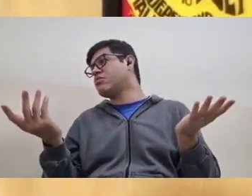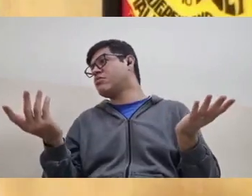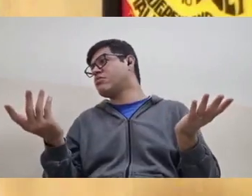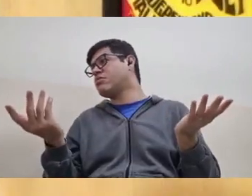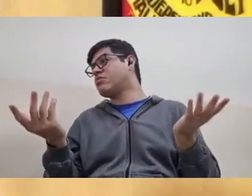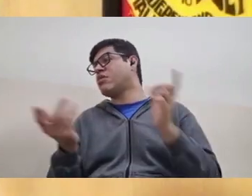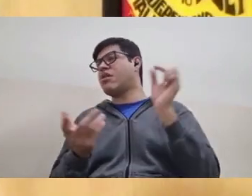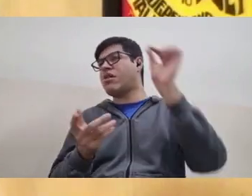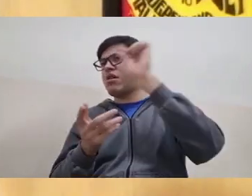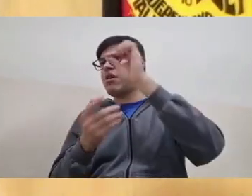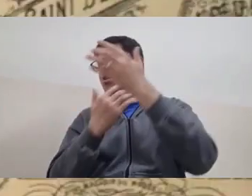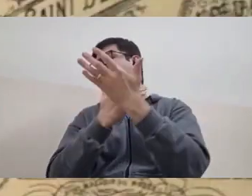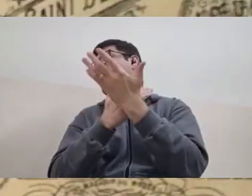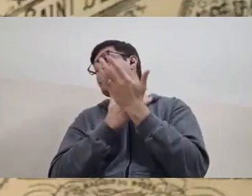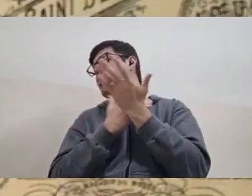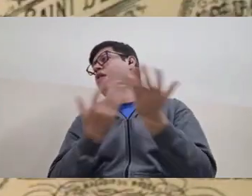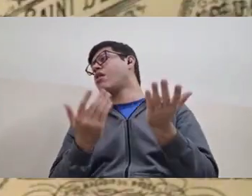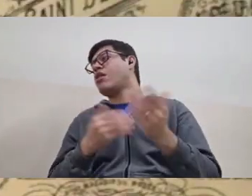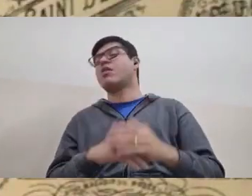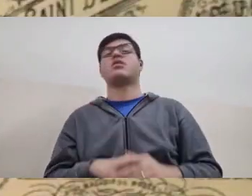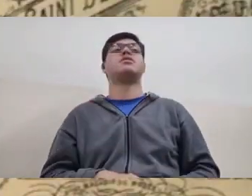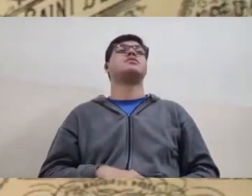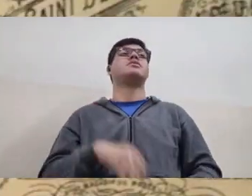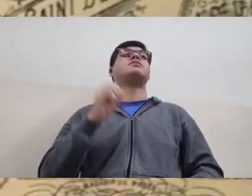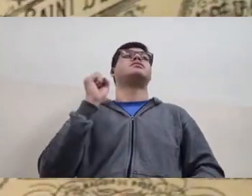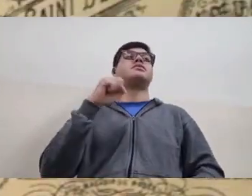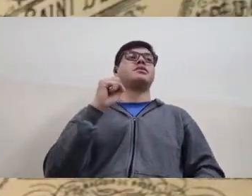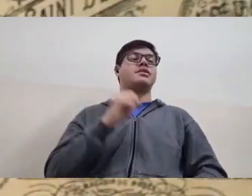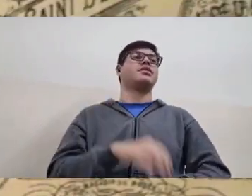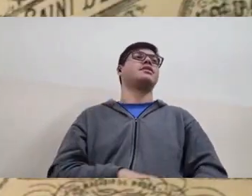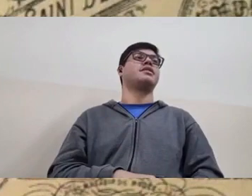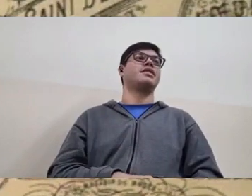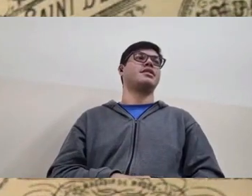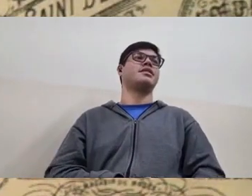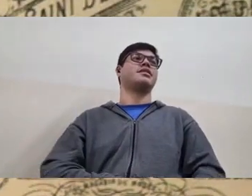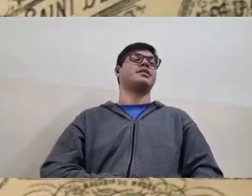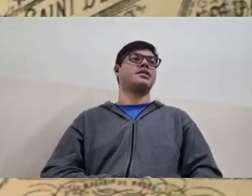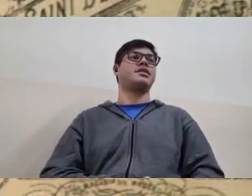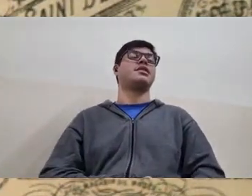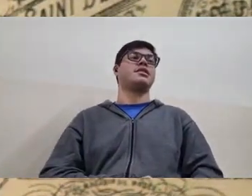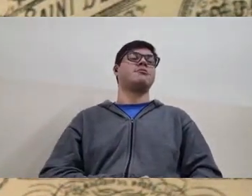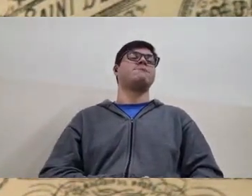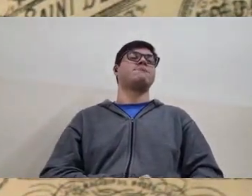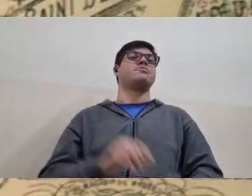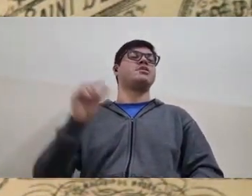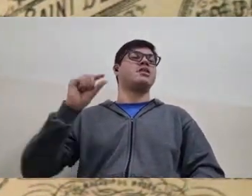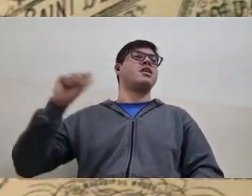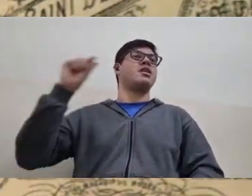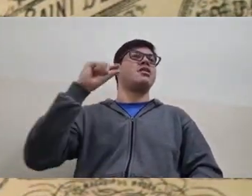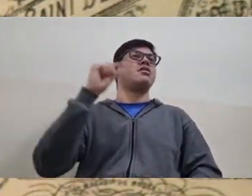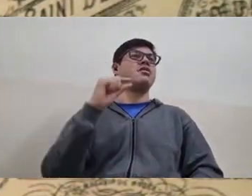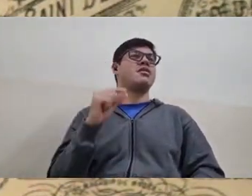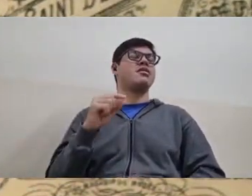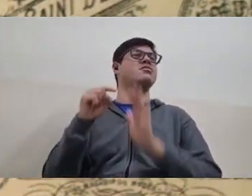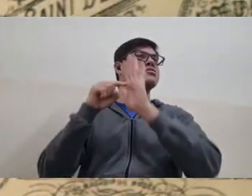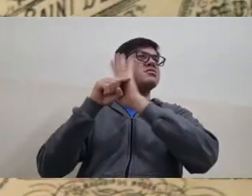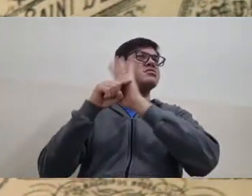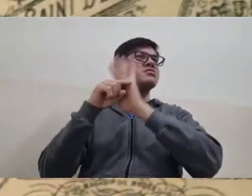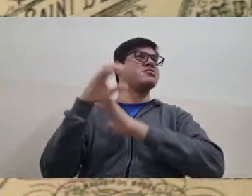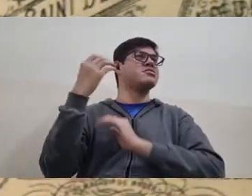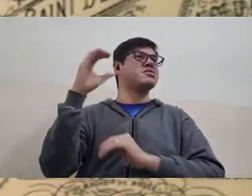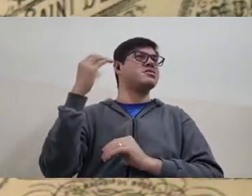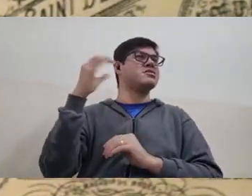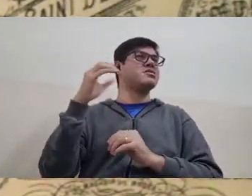Com certeza. Alguns estudiosos falam que quando as abelhas se forem, a gente já vai ter ido há muito tempo. É uma